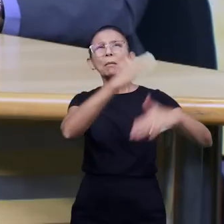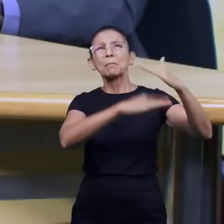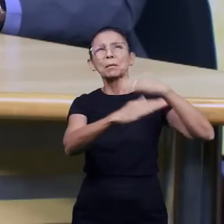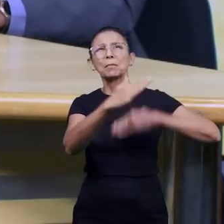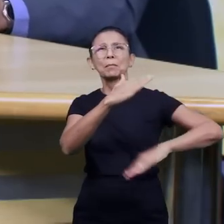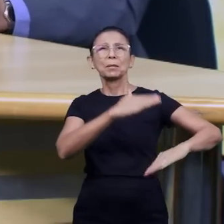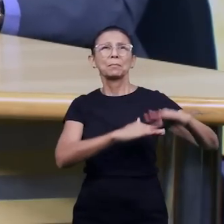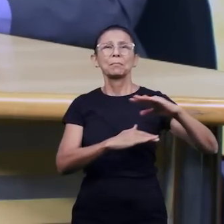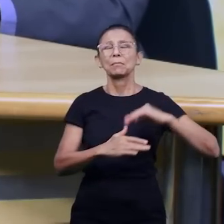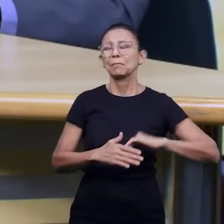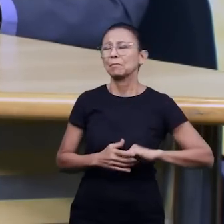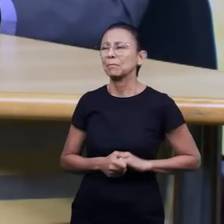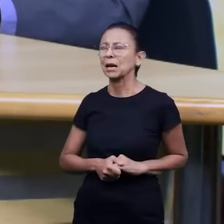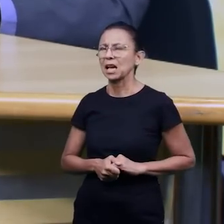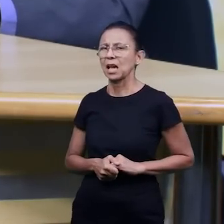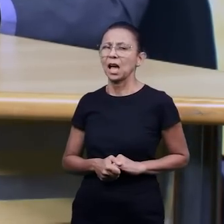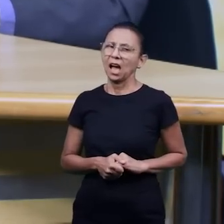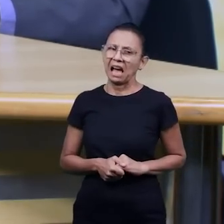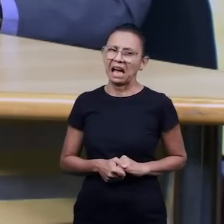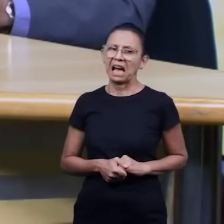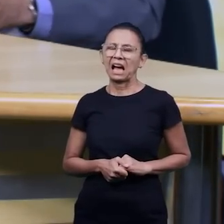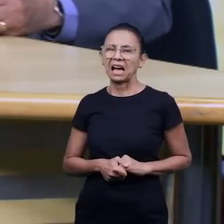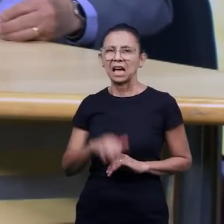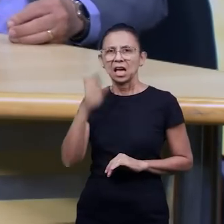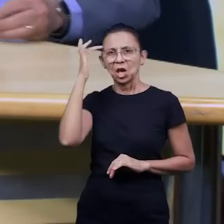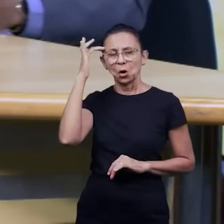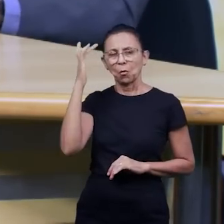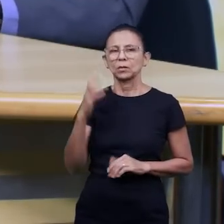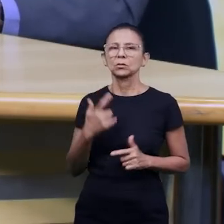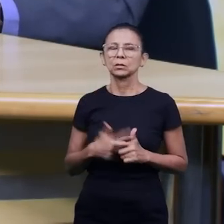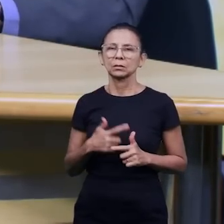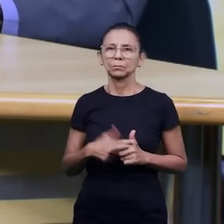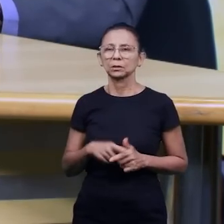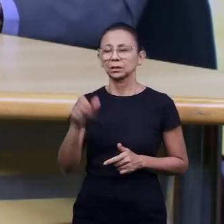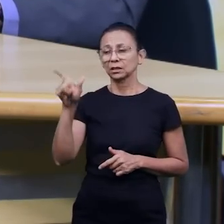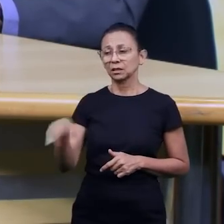queria que alguma coisa fosse diferente daquilo que você está pensando.